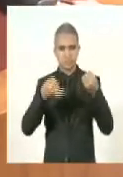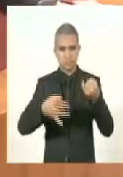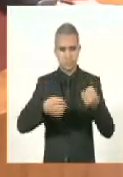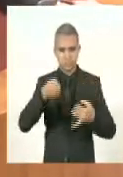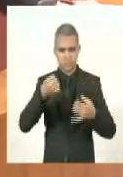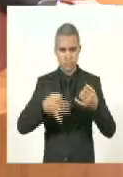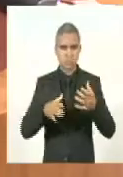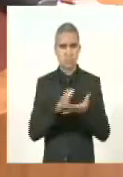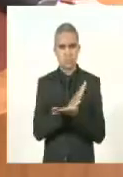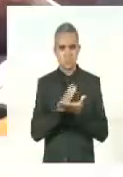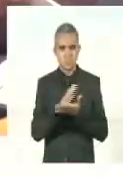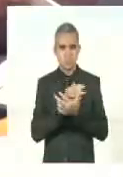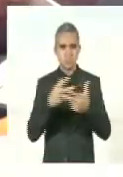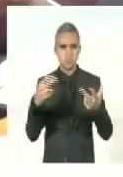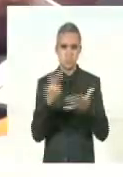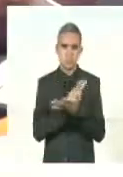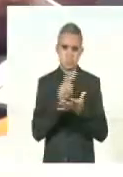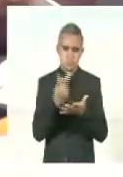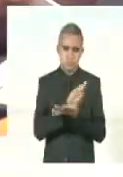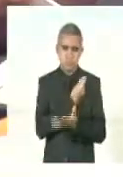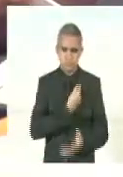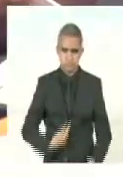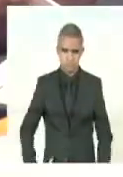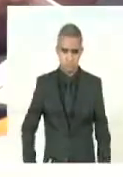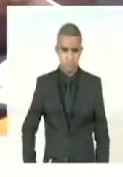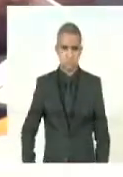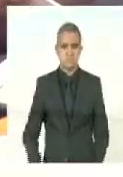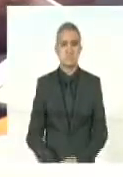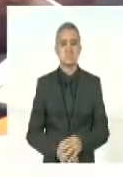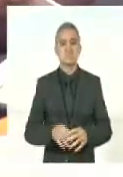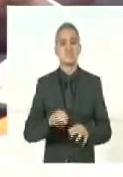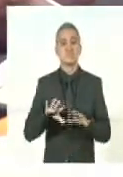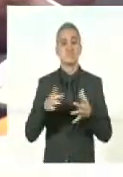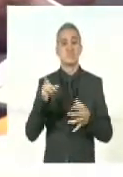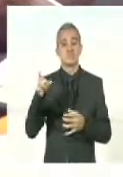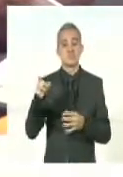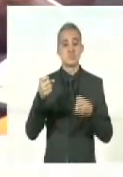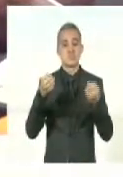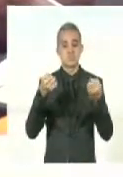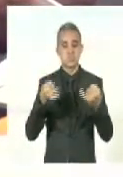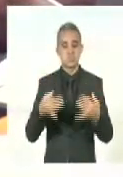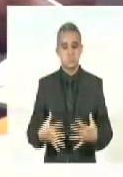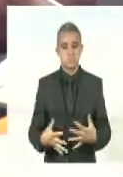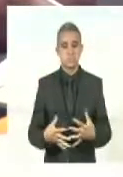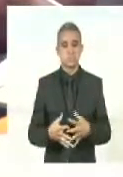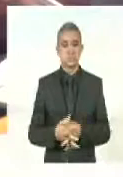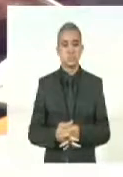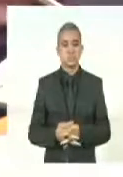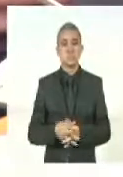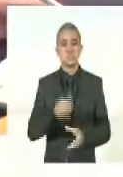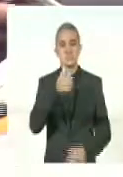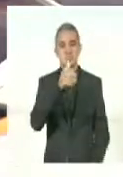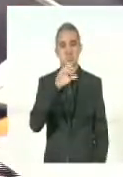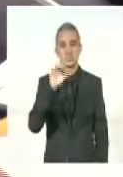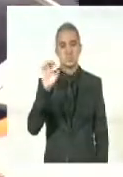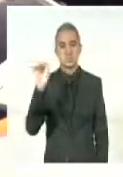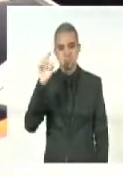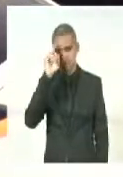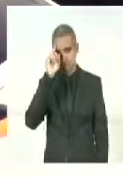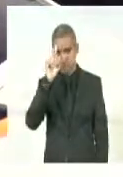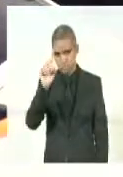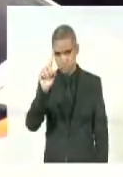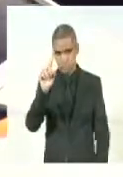irregularidades do governo. E quando Vossa Excelência vem tratar desses 100 dias e fala